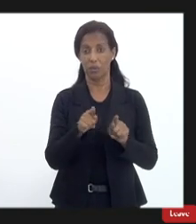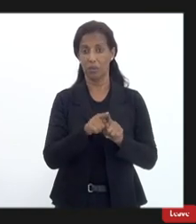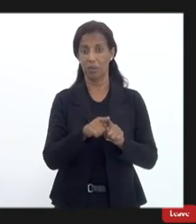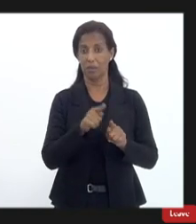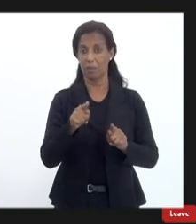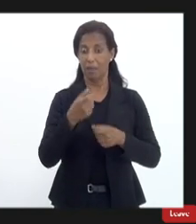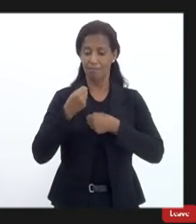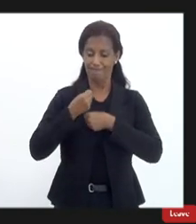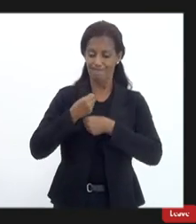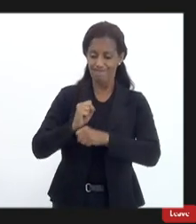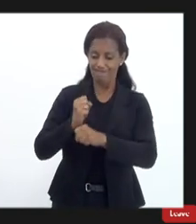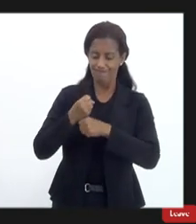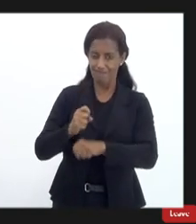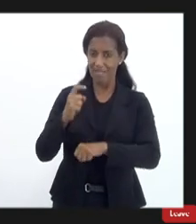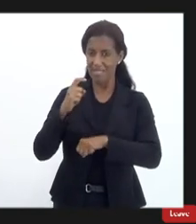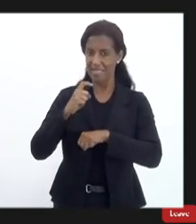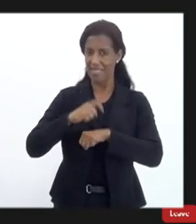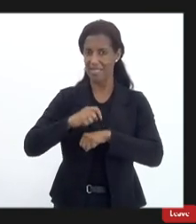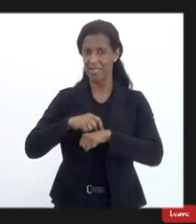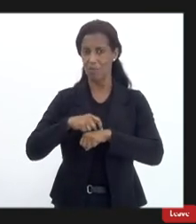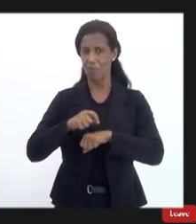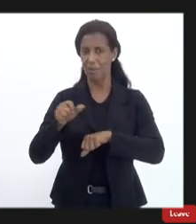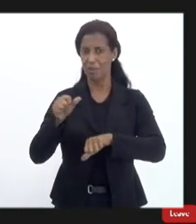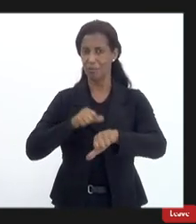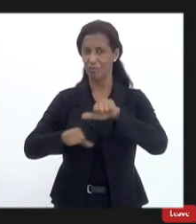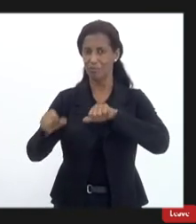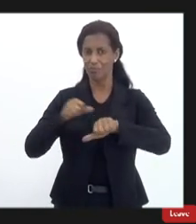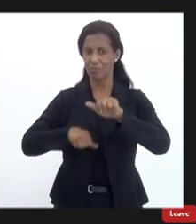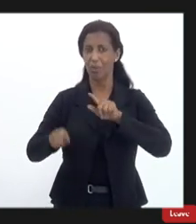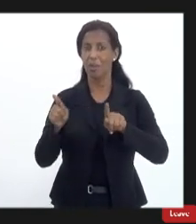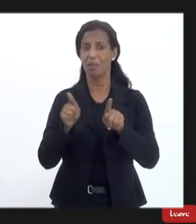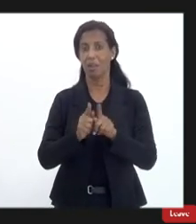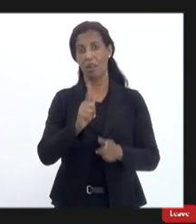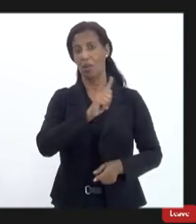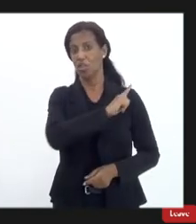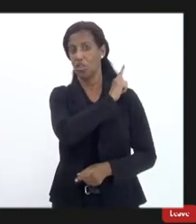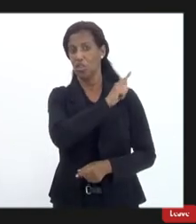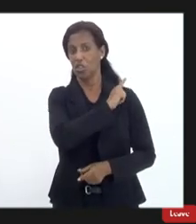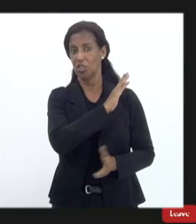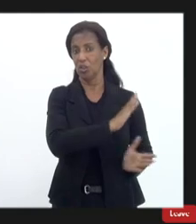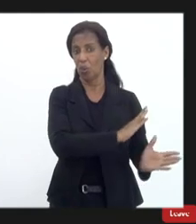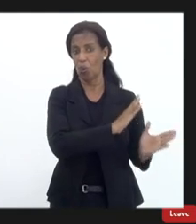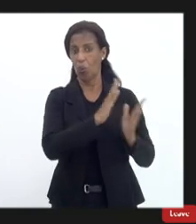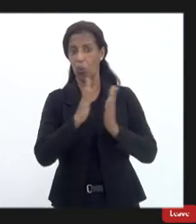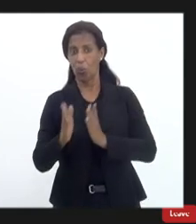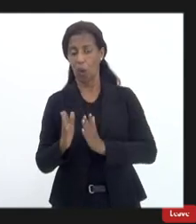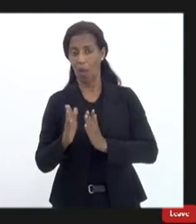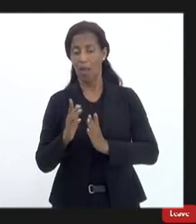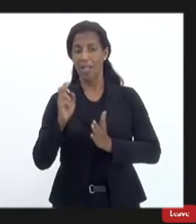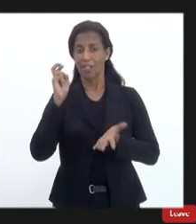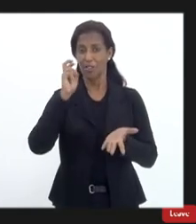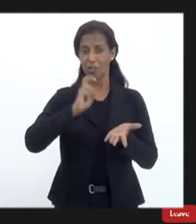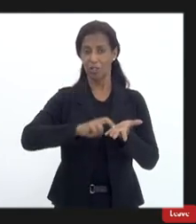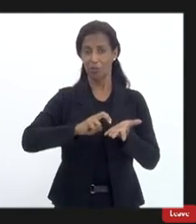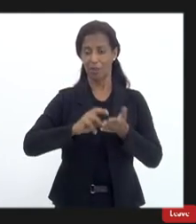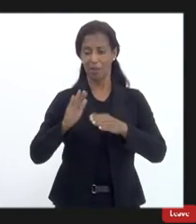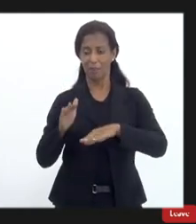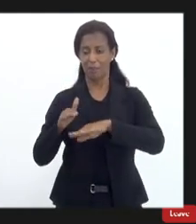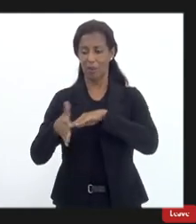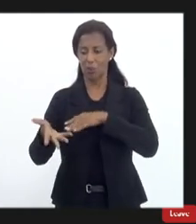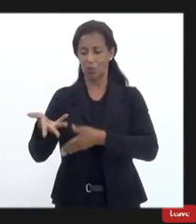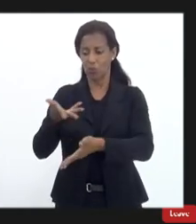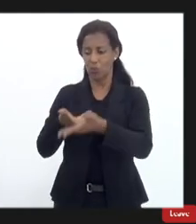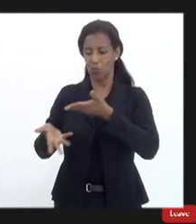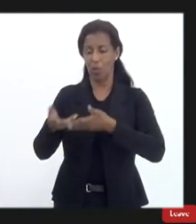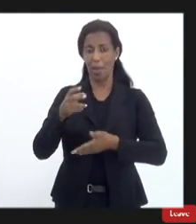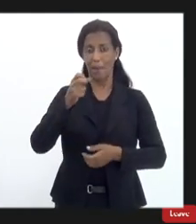da limpeza nesse momento de transição, afinal, é uma gestão que está passando a escola para uma outra gestão, é a gestão do